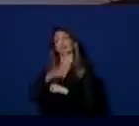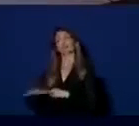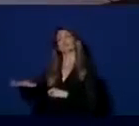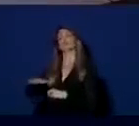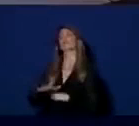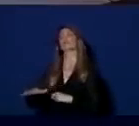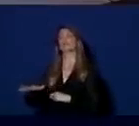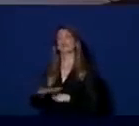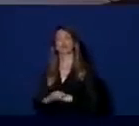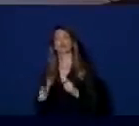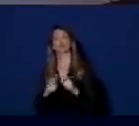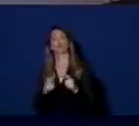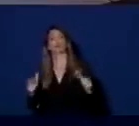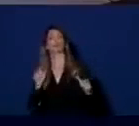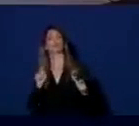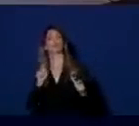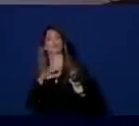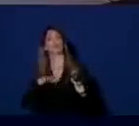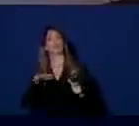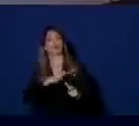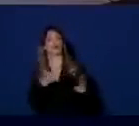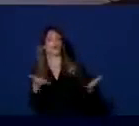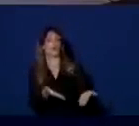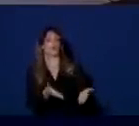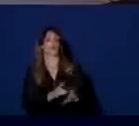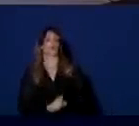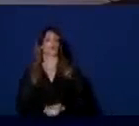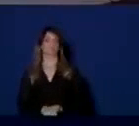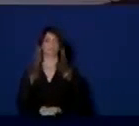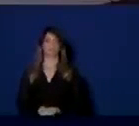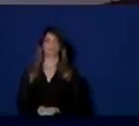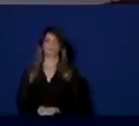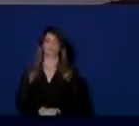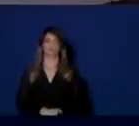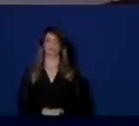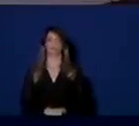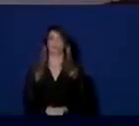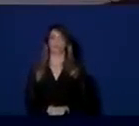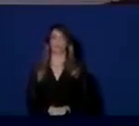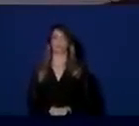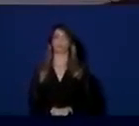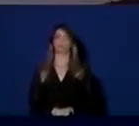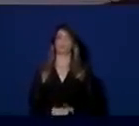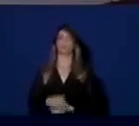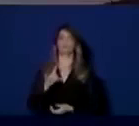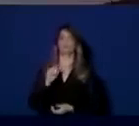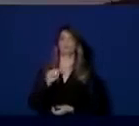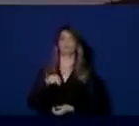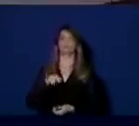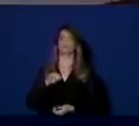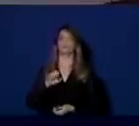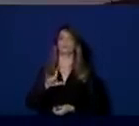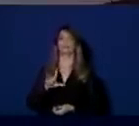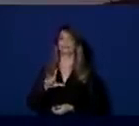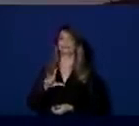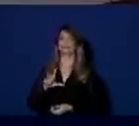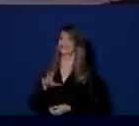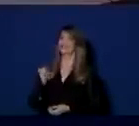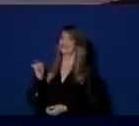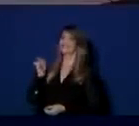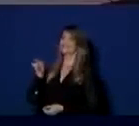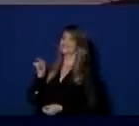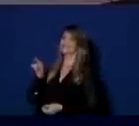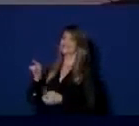mercado maior que o mercado vê hoje. Isso. Daniel, você que vem de um mundo aqui meio